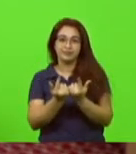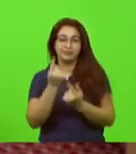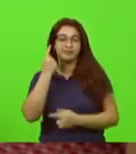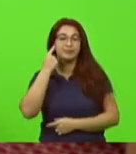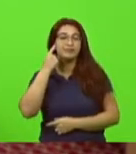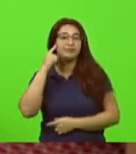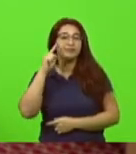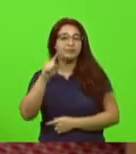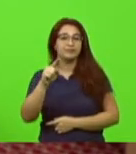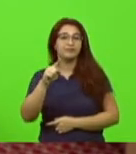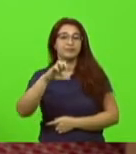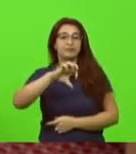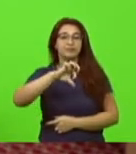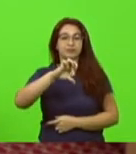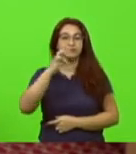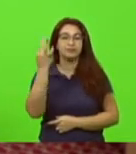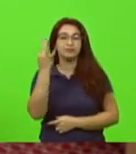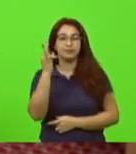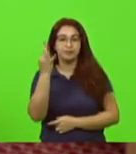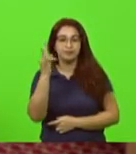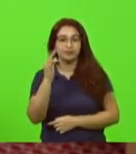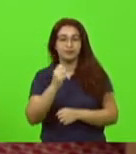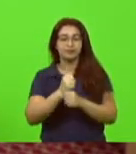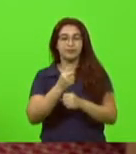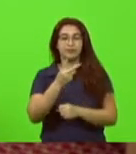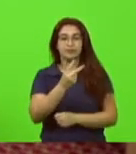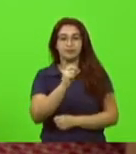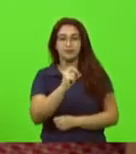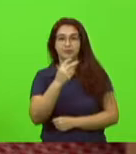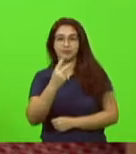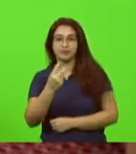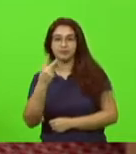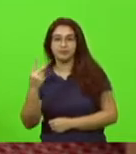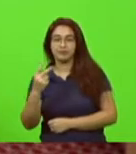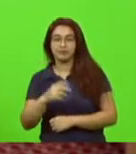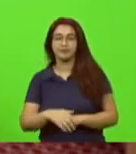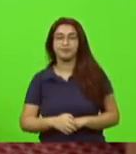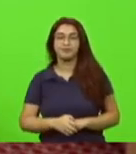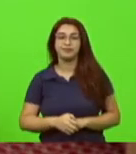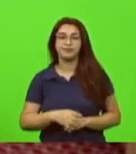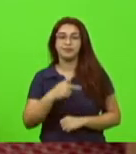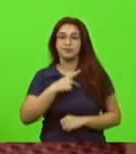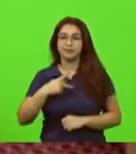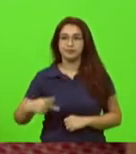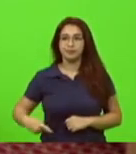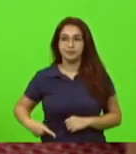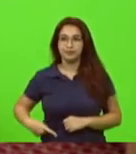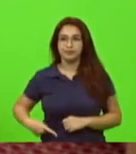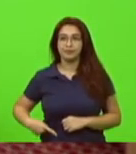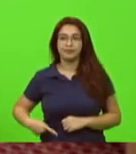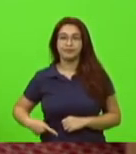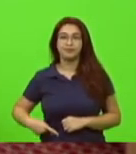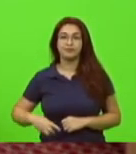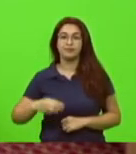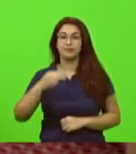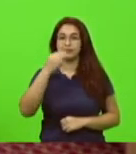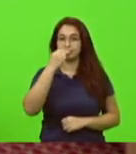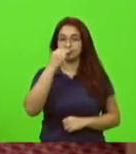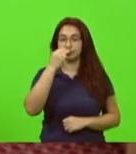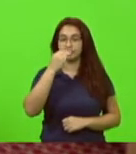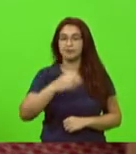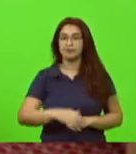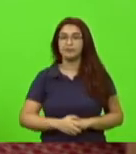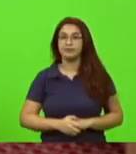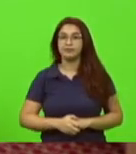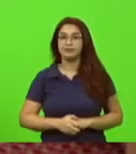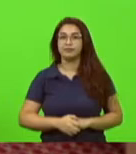realizada em 9 de fevereiro de 2022. Presidência, deputado Macir Sopelsa e